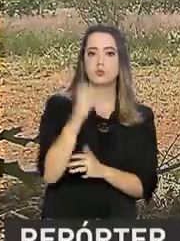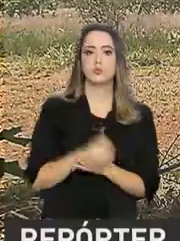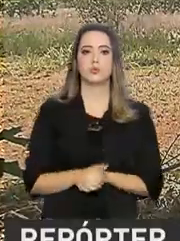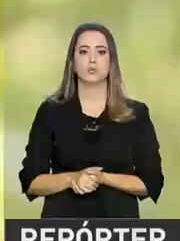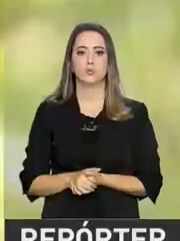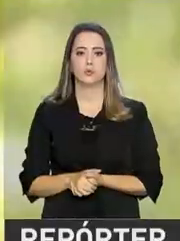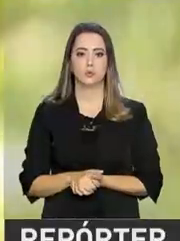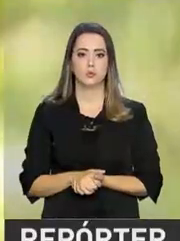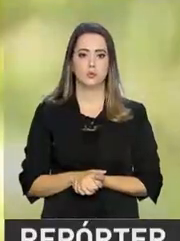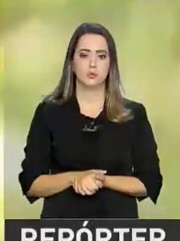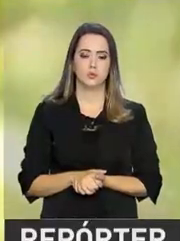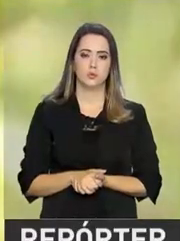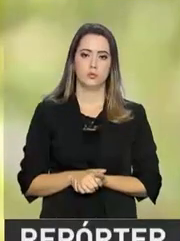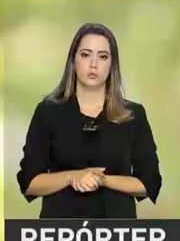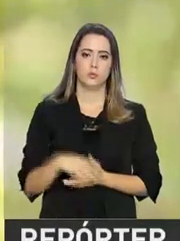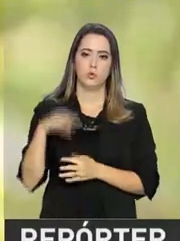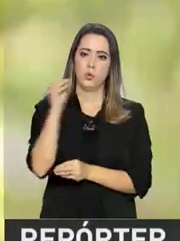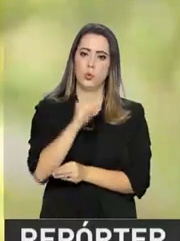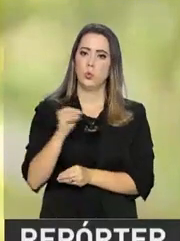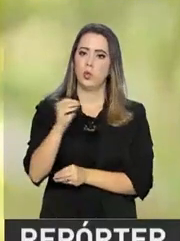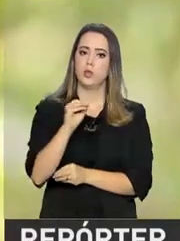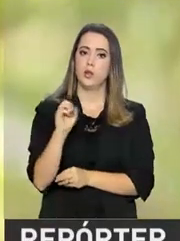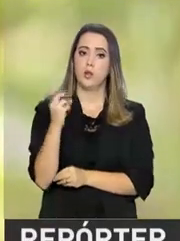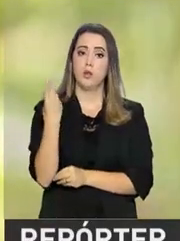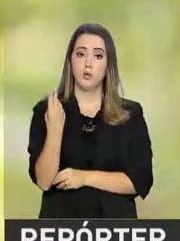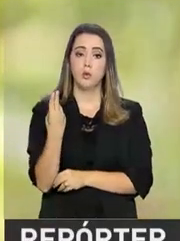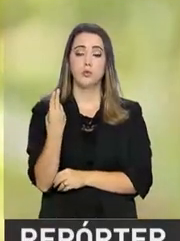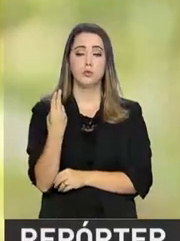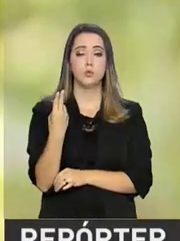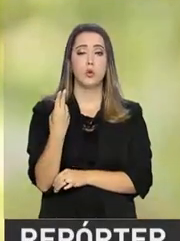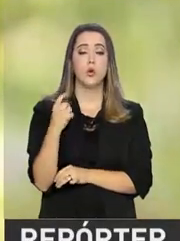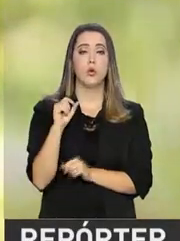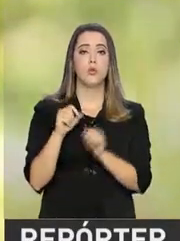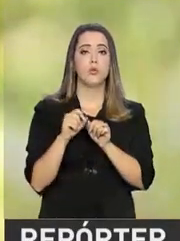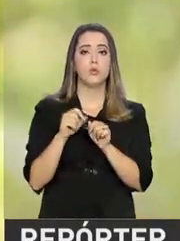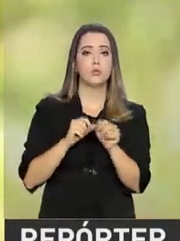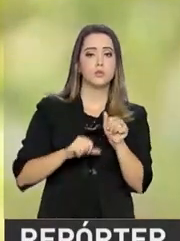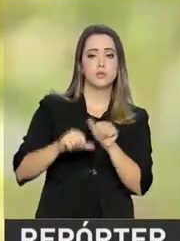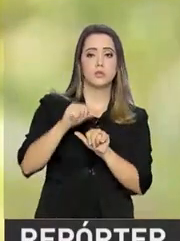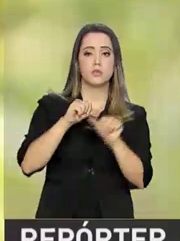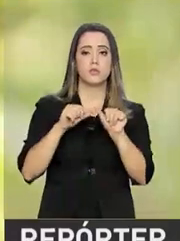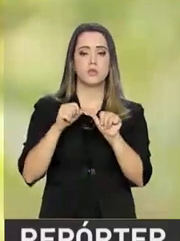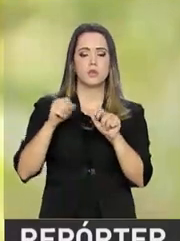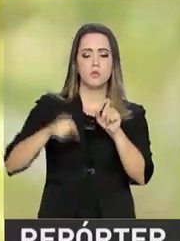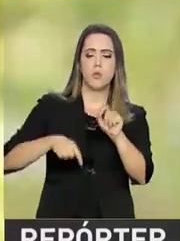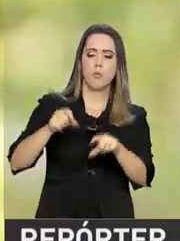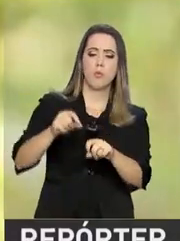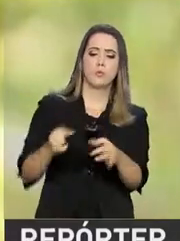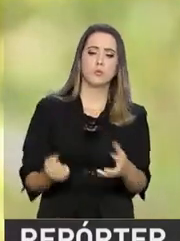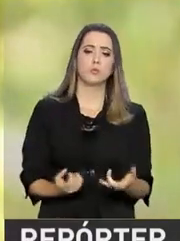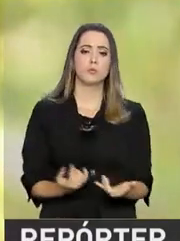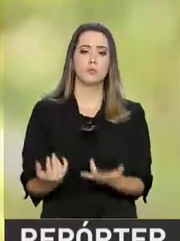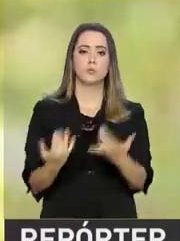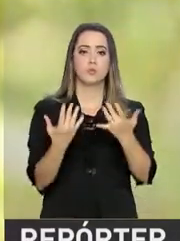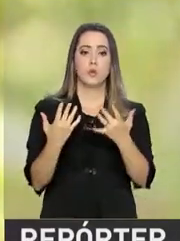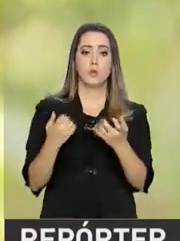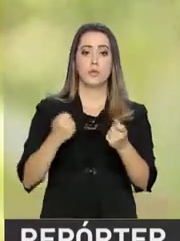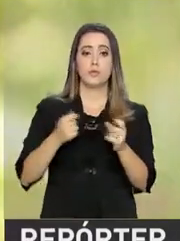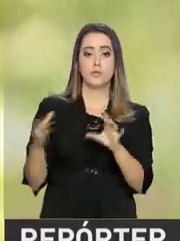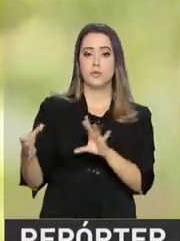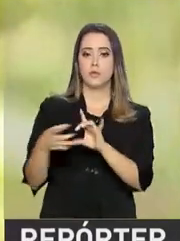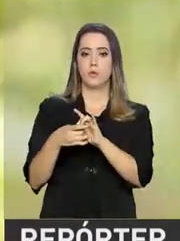ambiente restaurar ou fazer um processo de restauração e que nós consorciam anos né